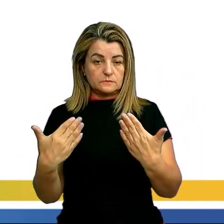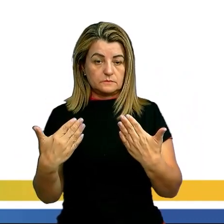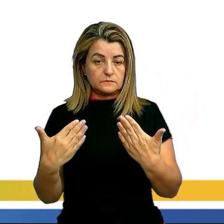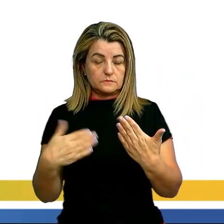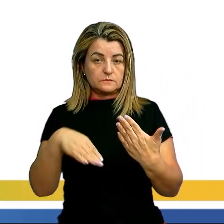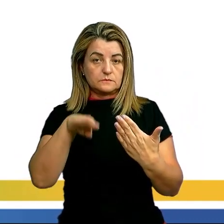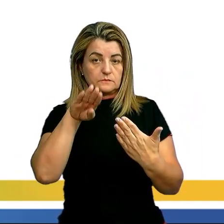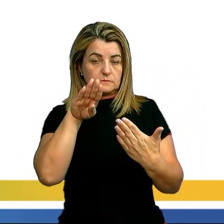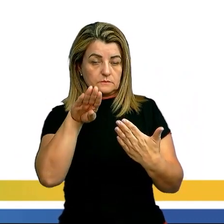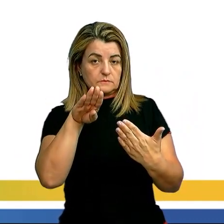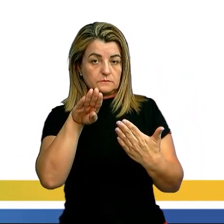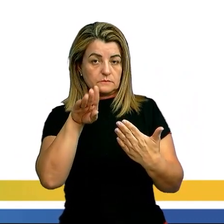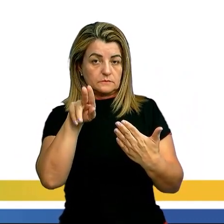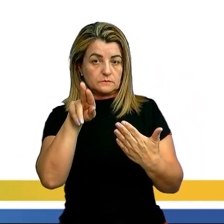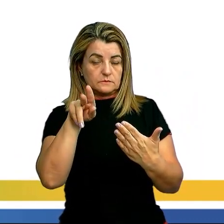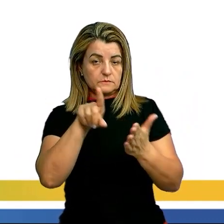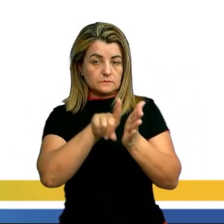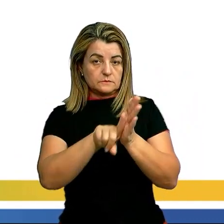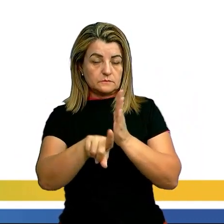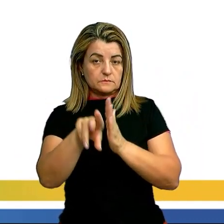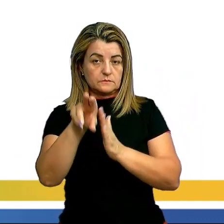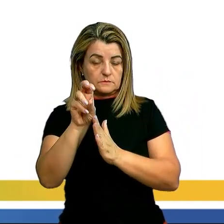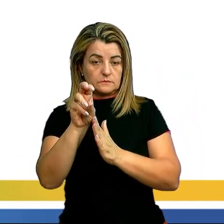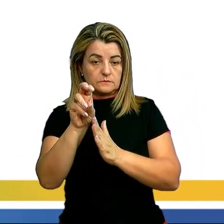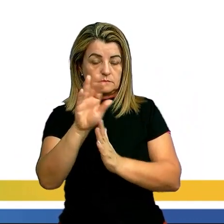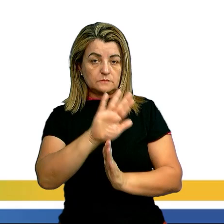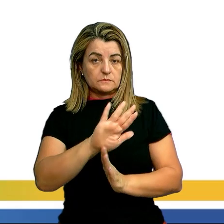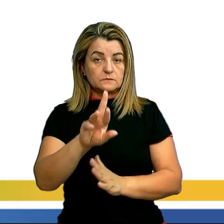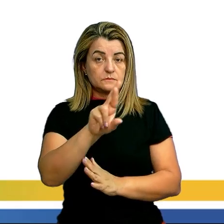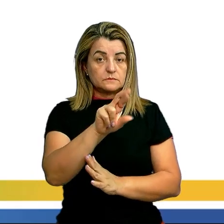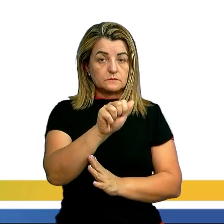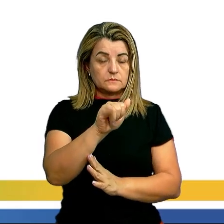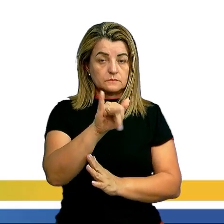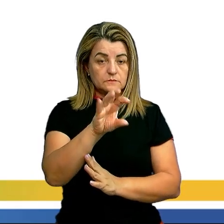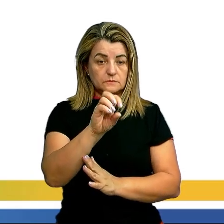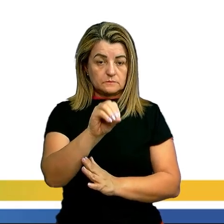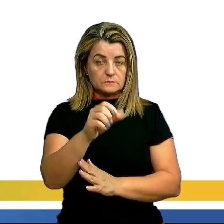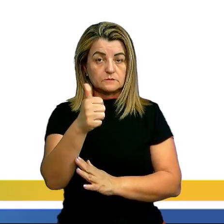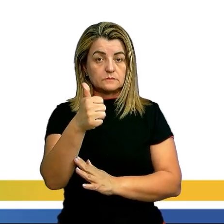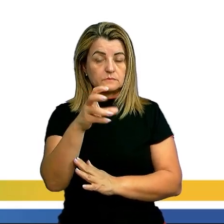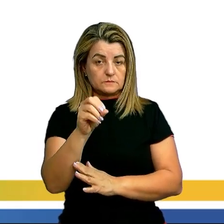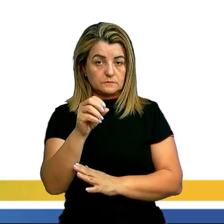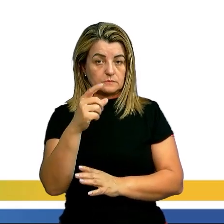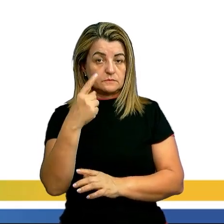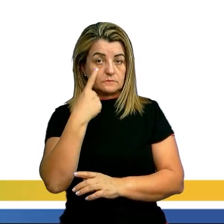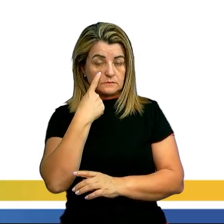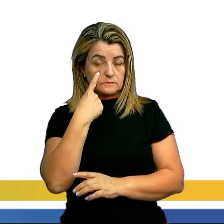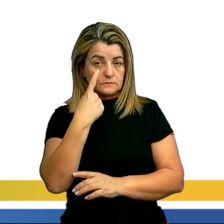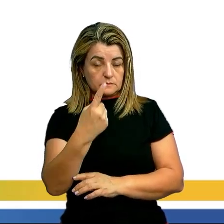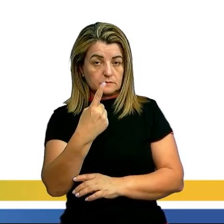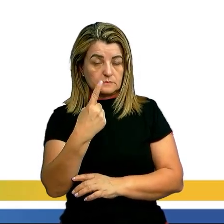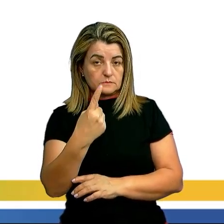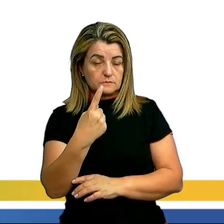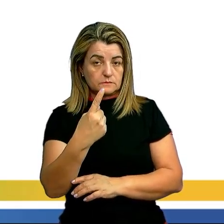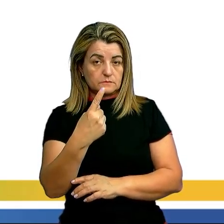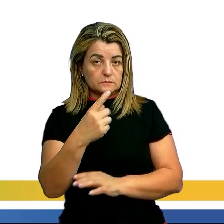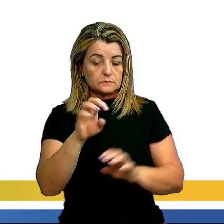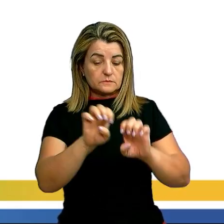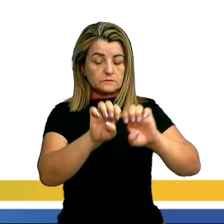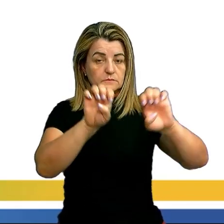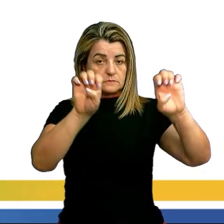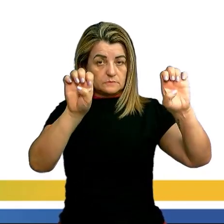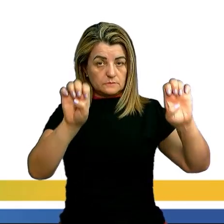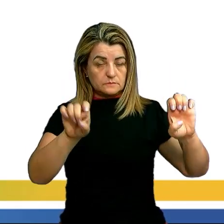temos b igual a menos 5. E o raio vai ser 10, porque nós vimos que pela fórmula da